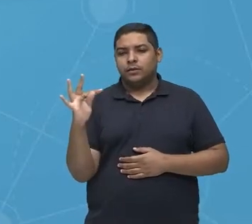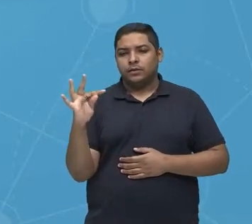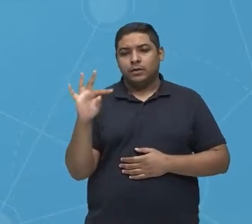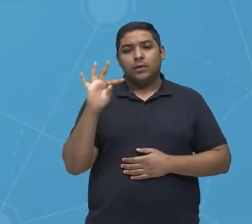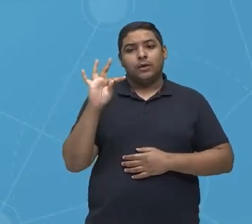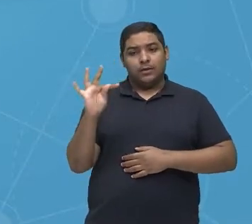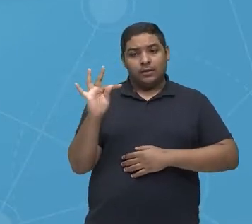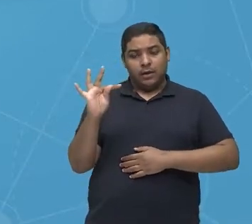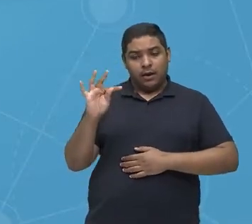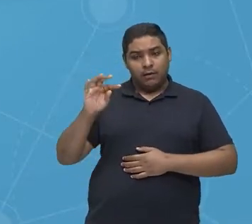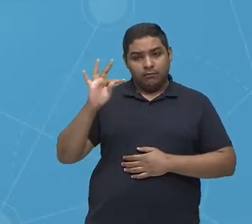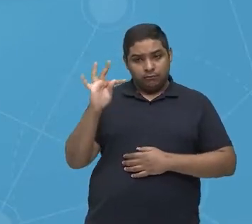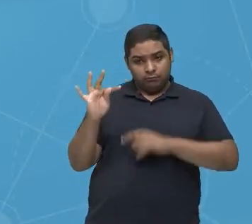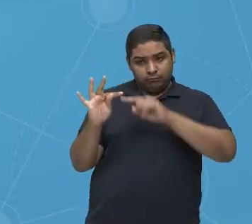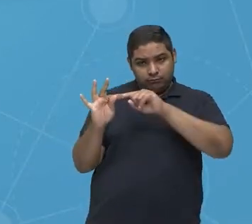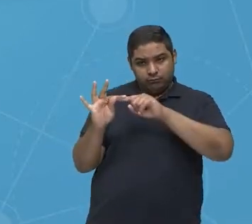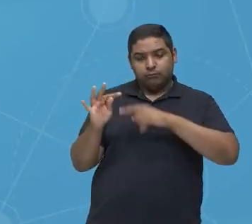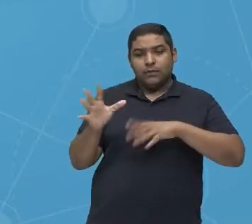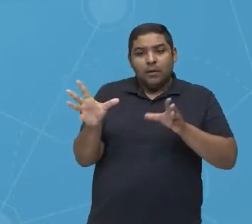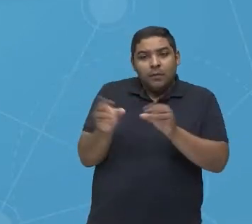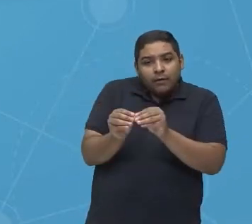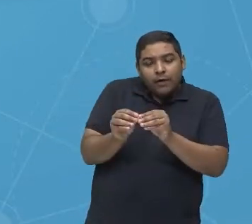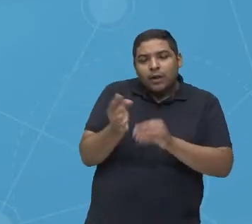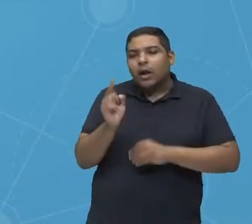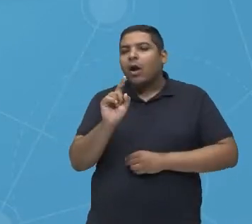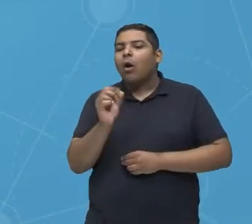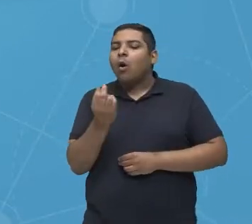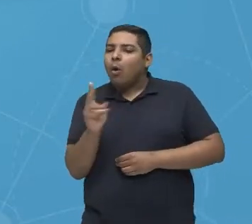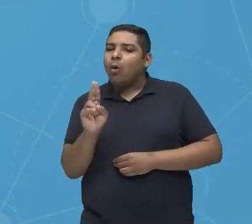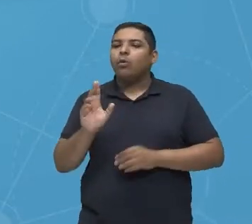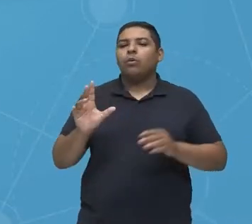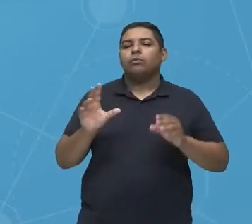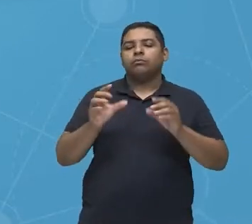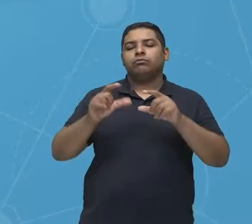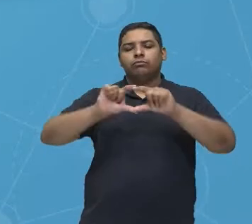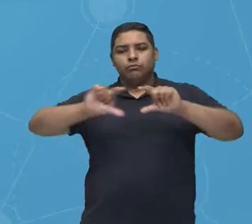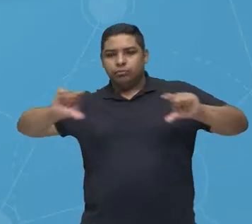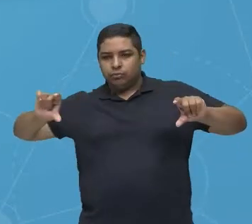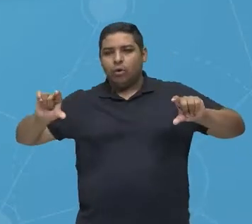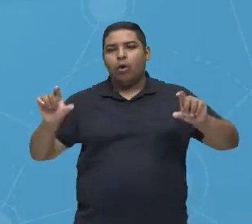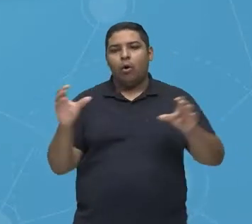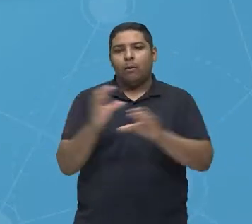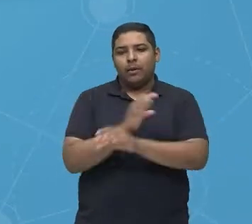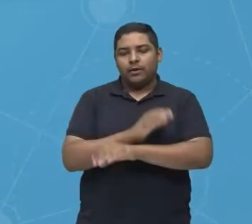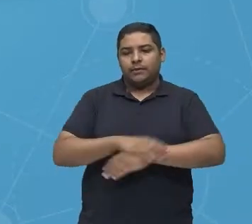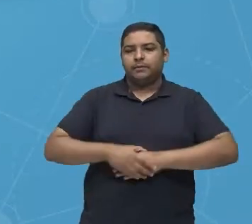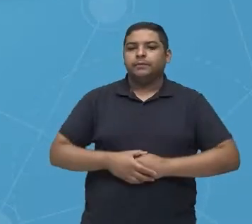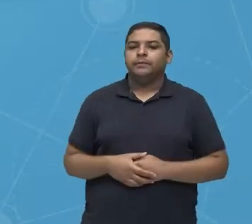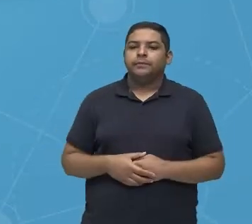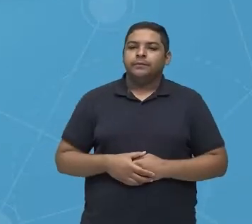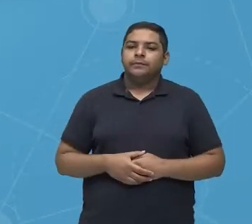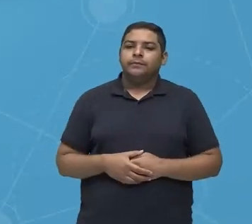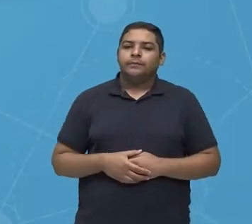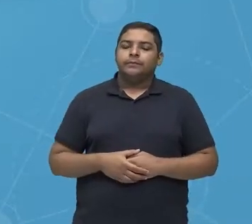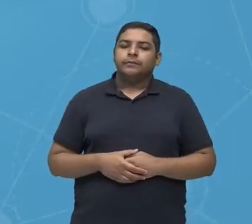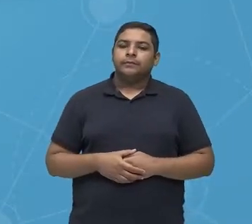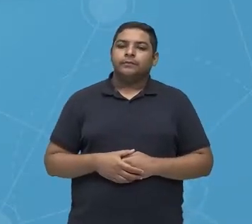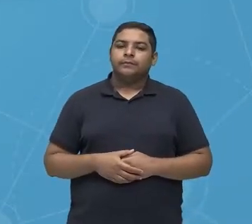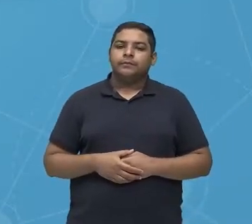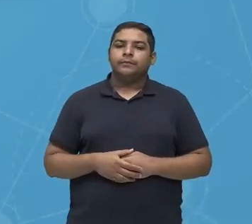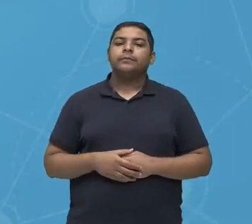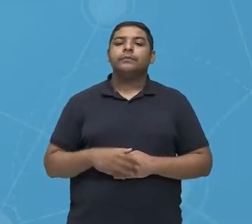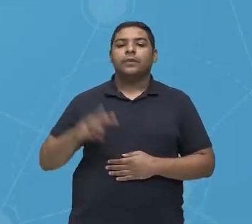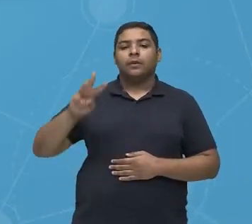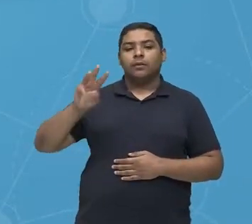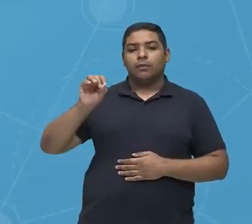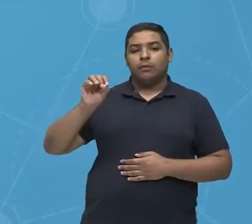a forma abreviada ou a forma não abreviada, tá certo? Então, eu tenho duas formas de passado do verbo to be, é o was quando o